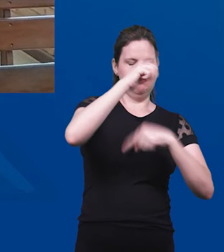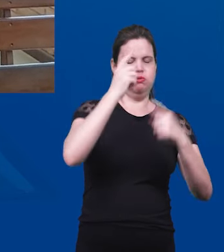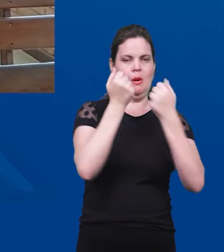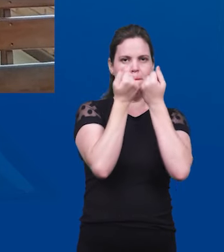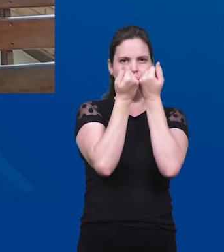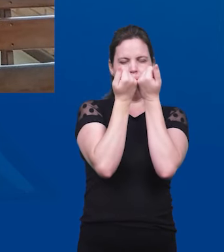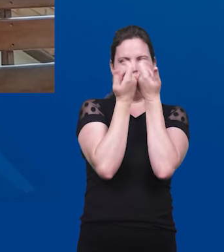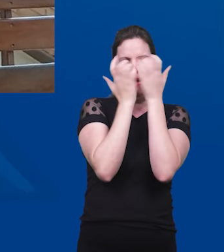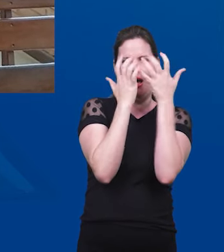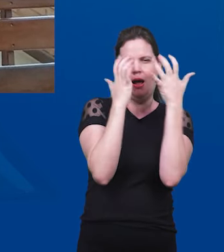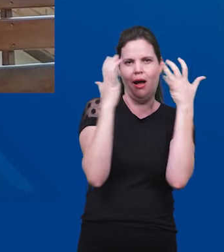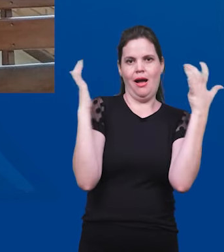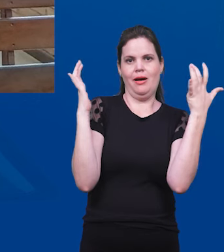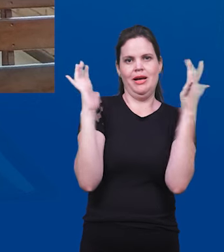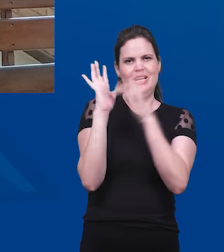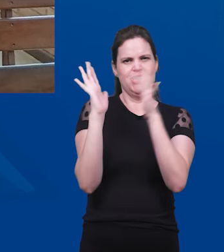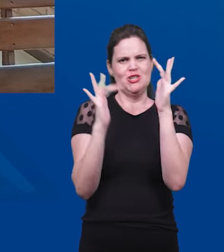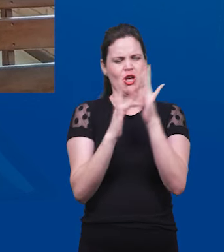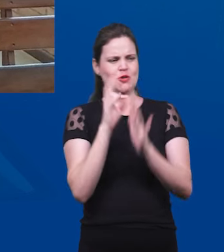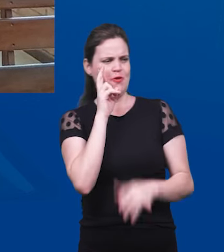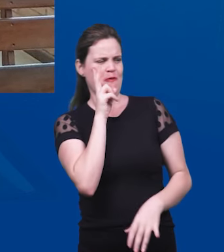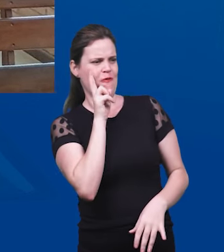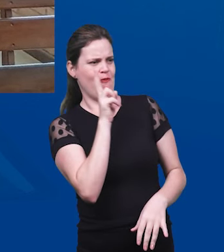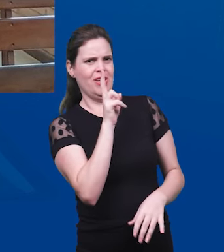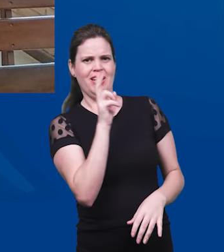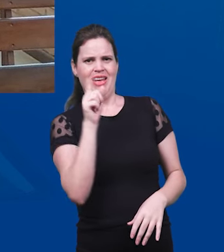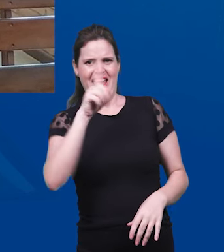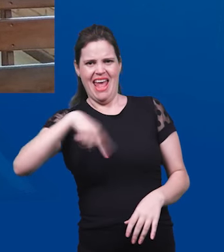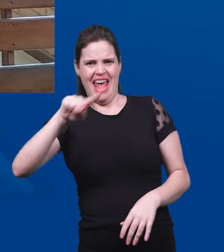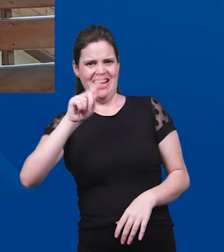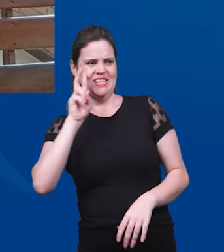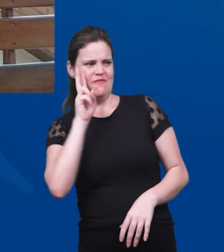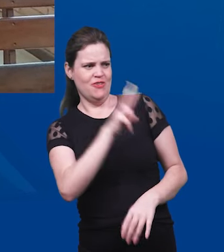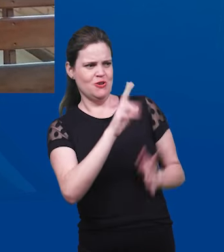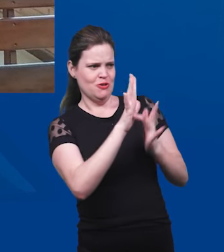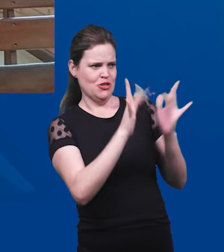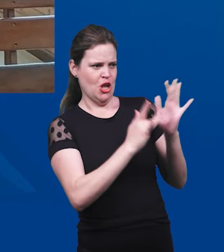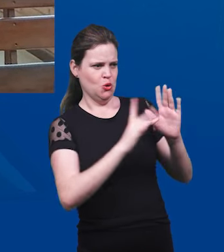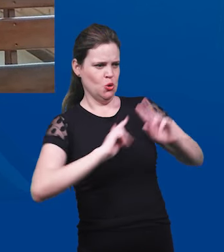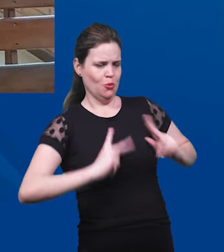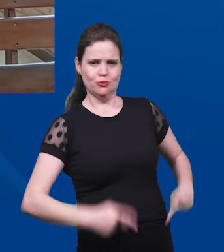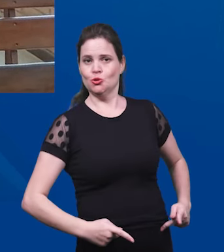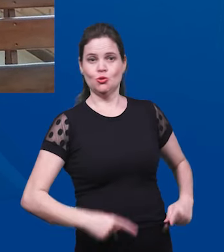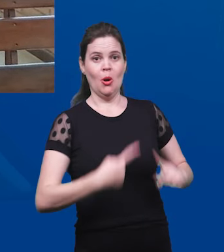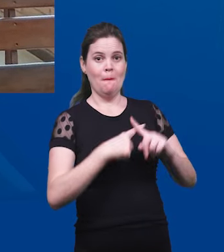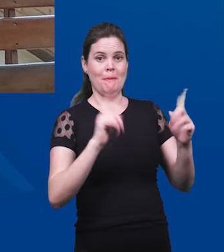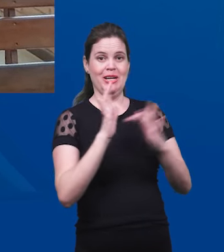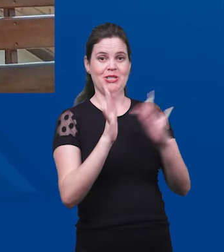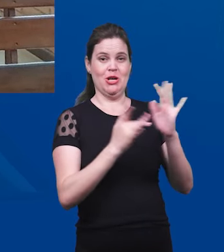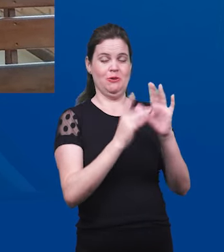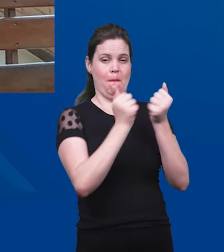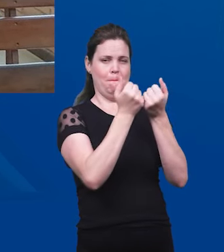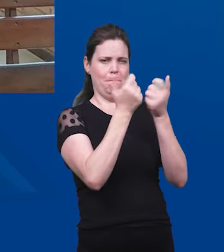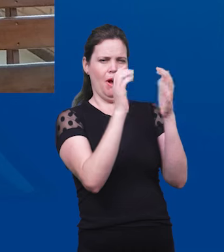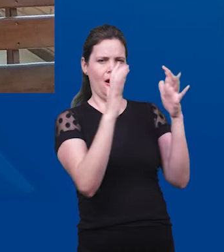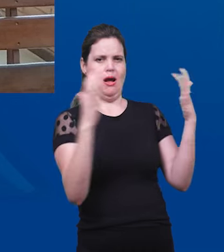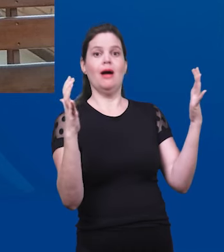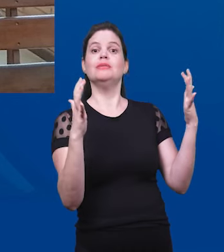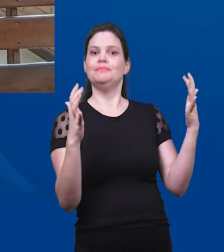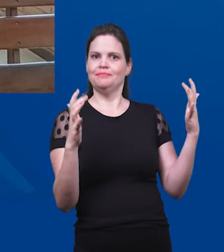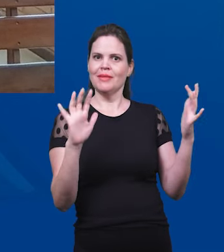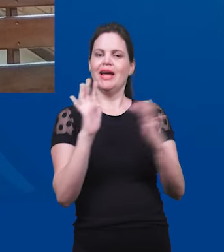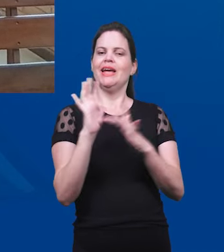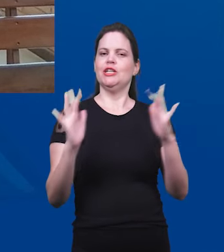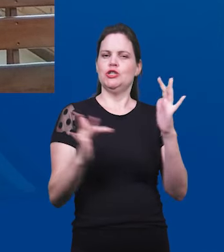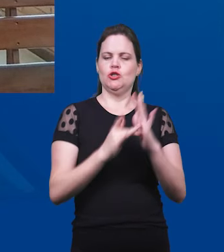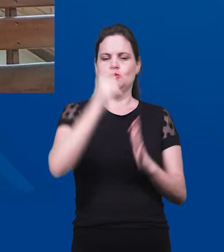eles não viram mais o Senhor Jesus como homem, mas o Senhor Jesus glorificado. Mateus 17, 2 diz assim: e transfigurou-se